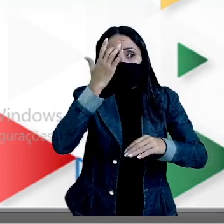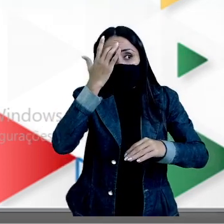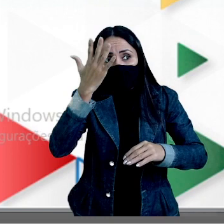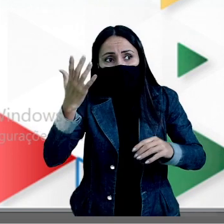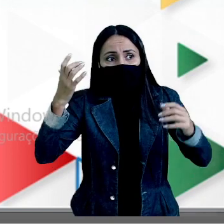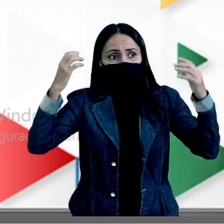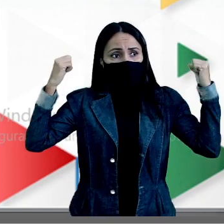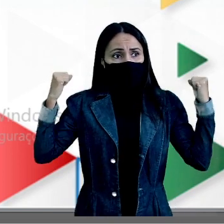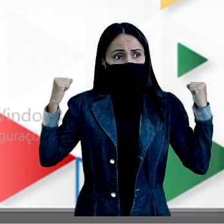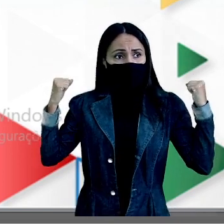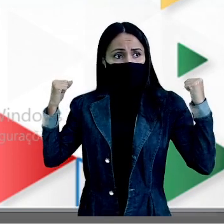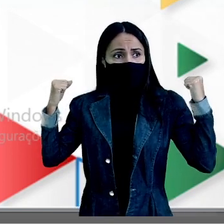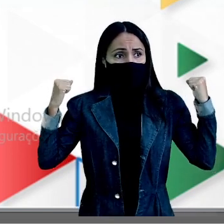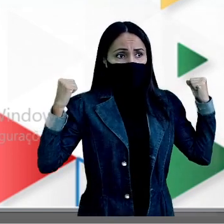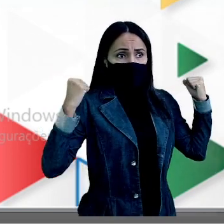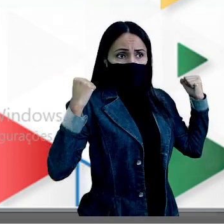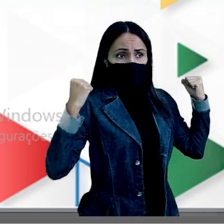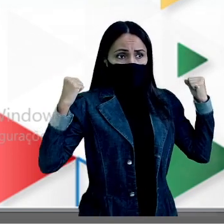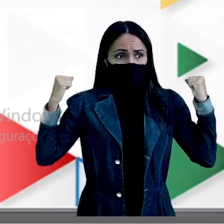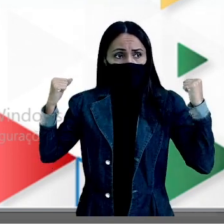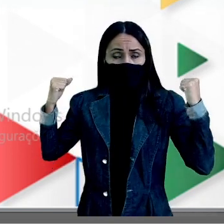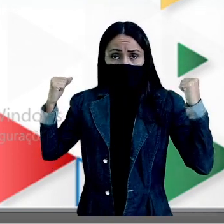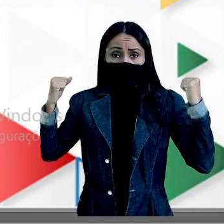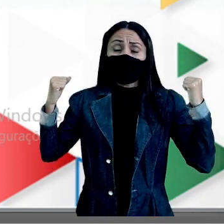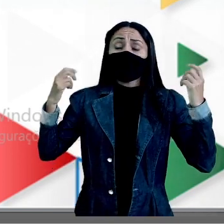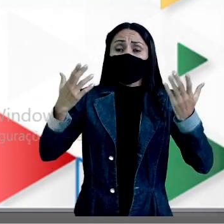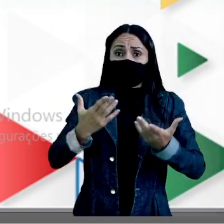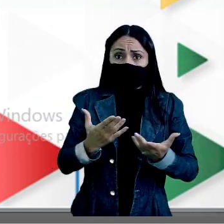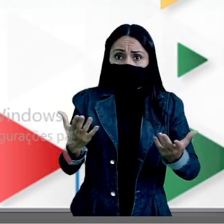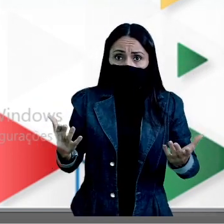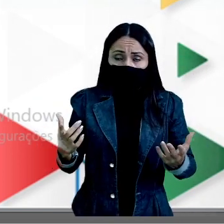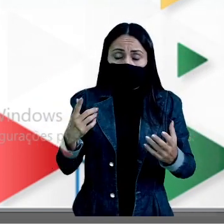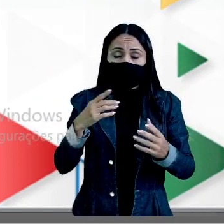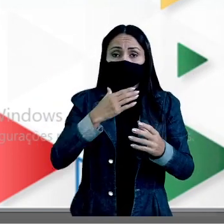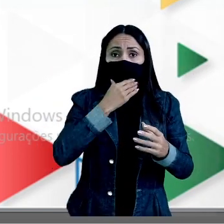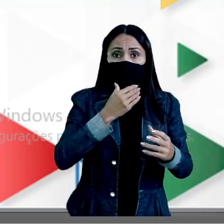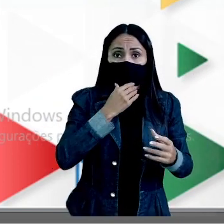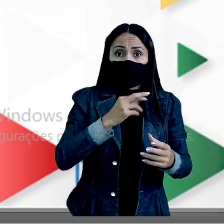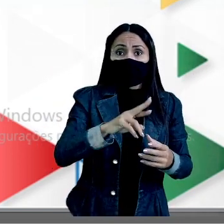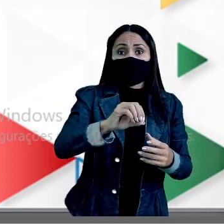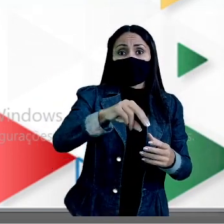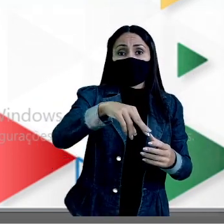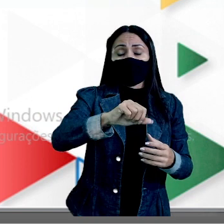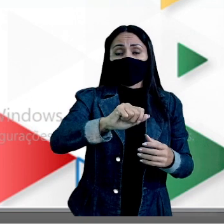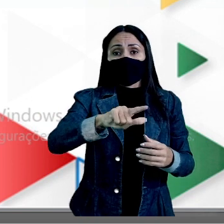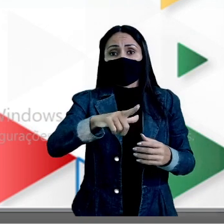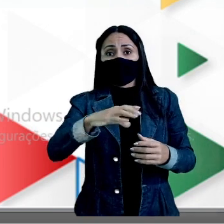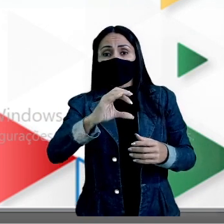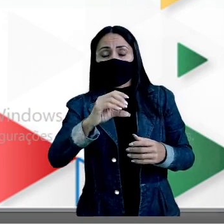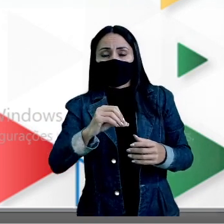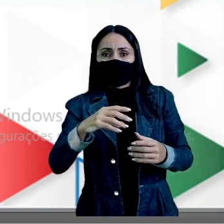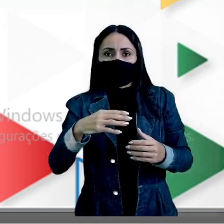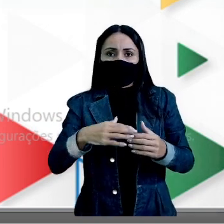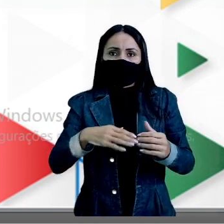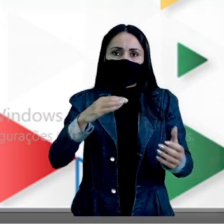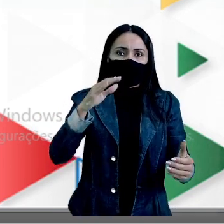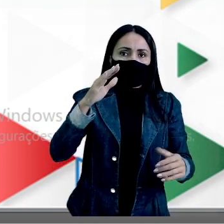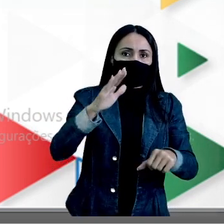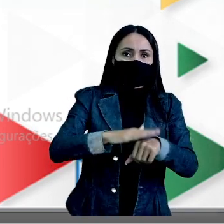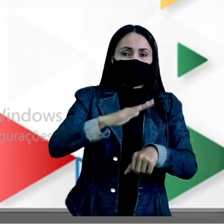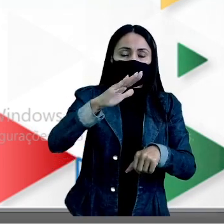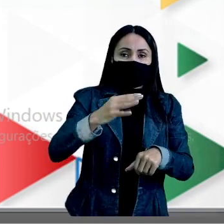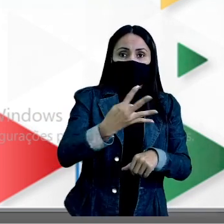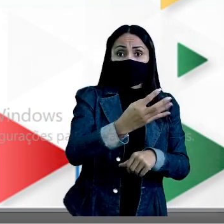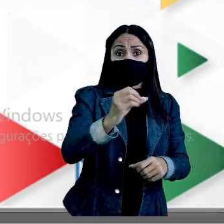exigir menos do seu carregador, né? Um dos mais ilustres carregadores foi Alcides Honório dos Santos, o Cidinho, que durante mais de 4 décadas,